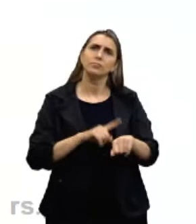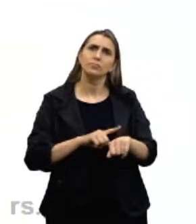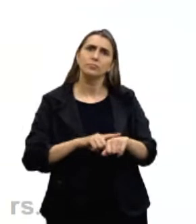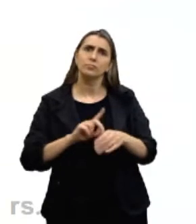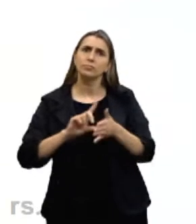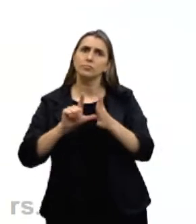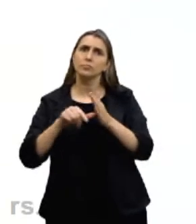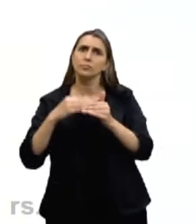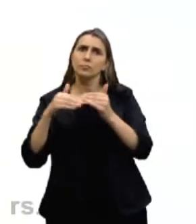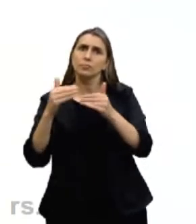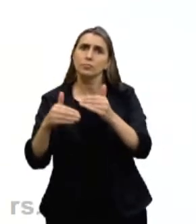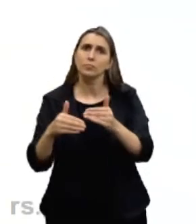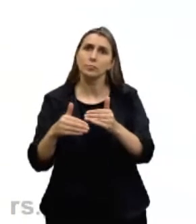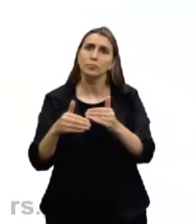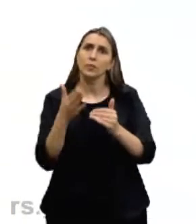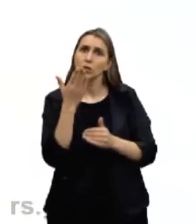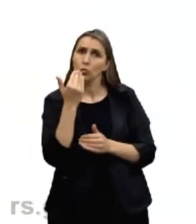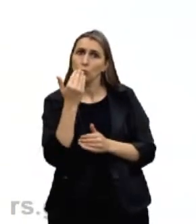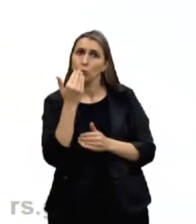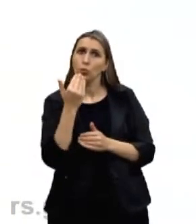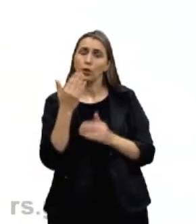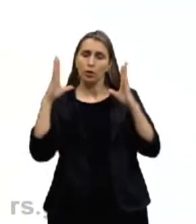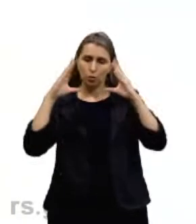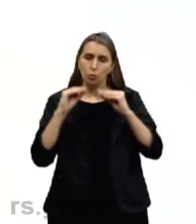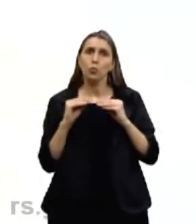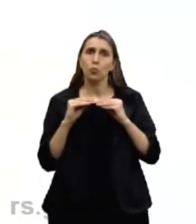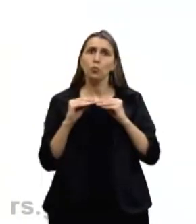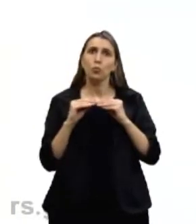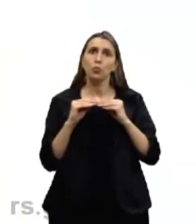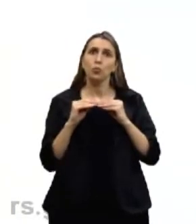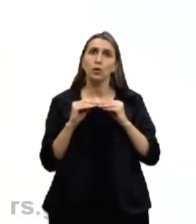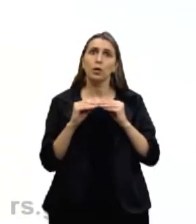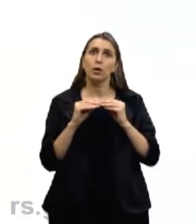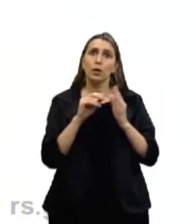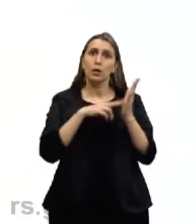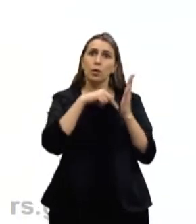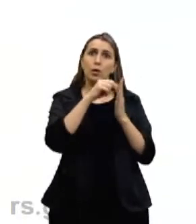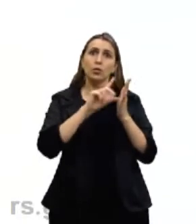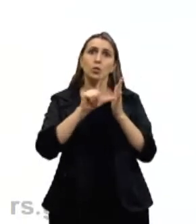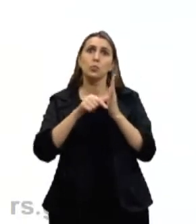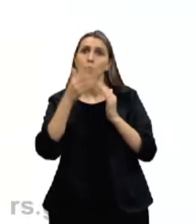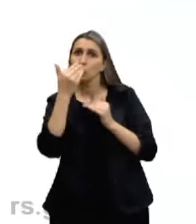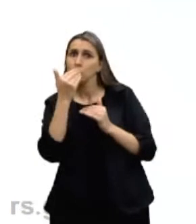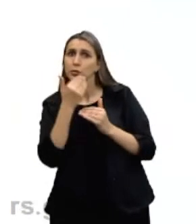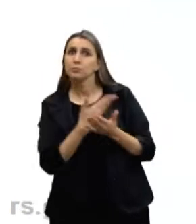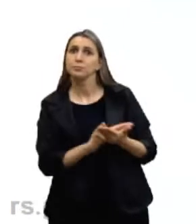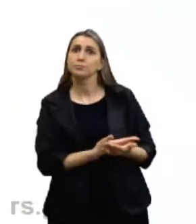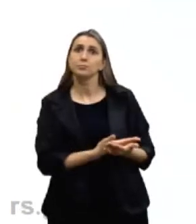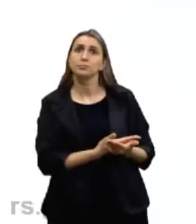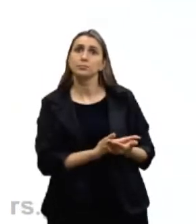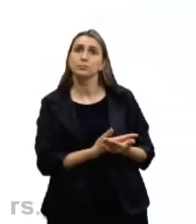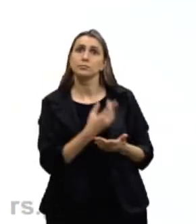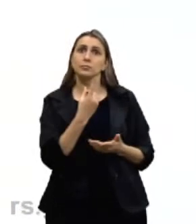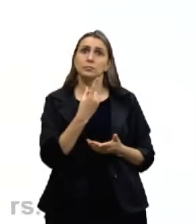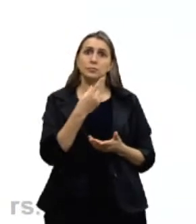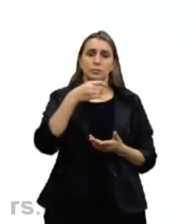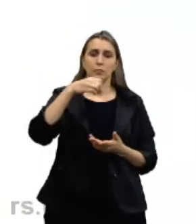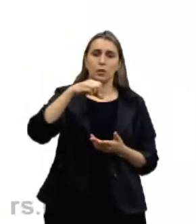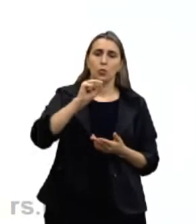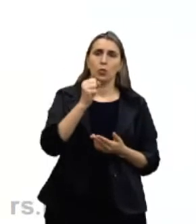tempos depois do jantar que é o jantar né a obra passa tempos depois do jantar que é de